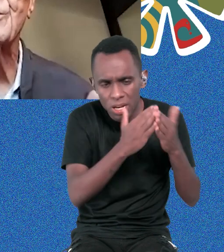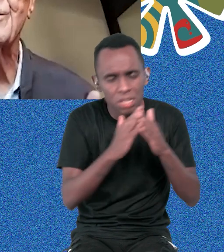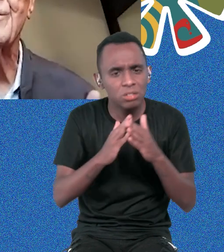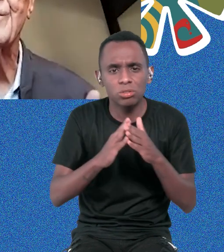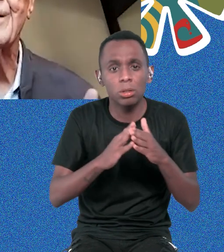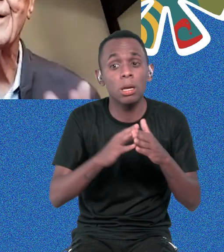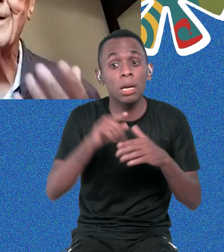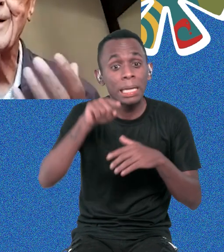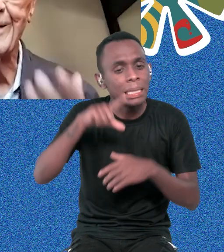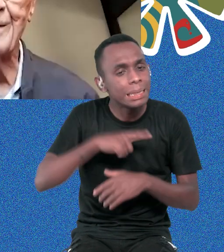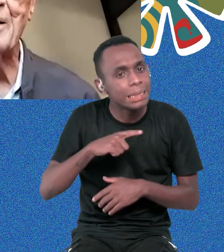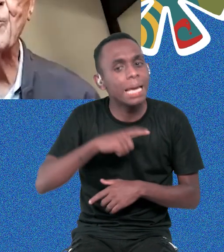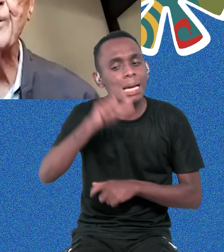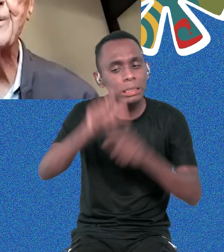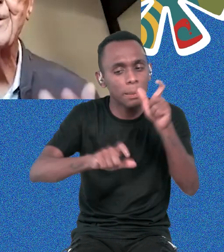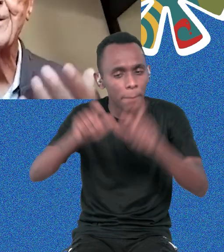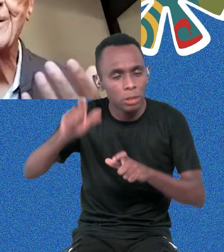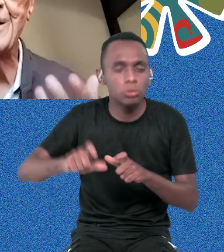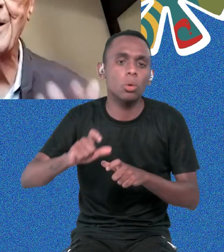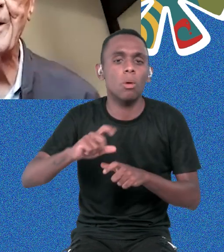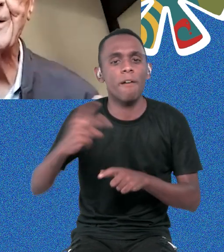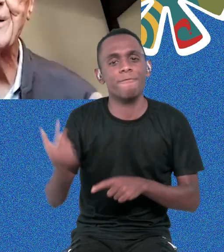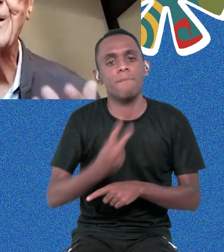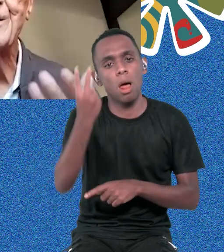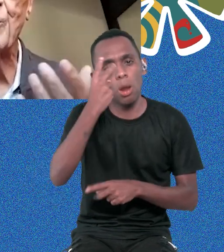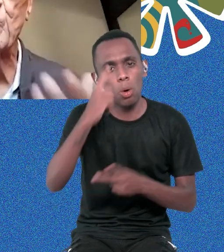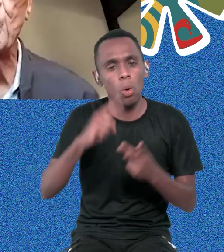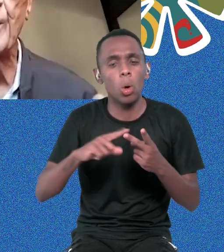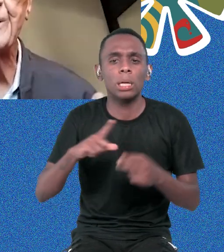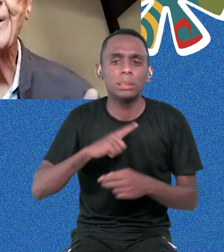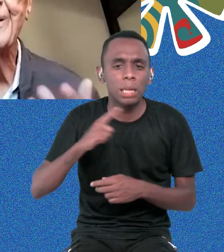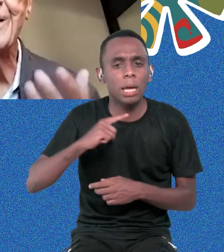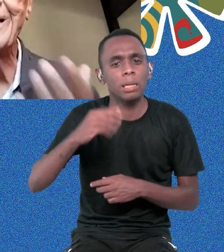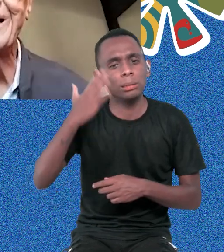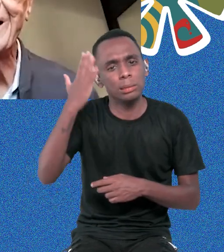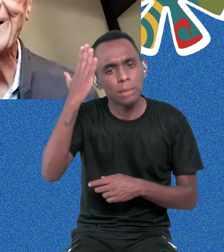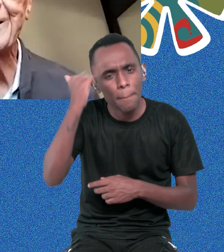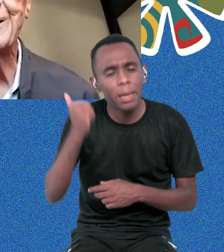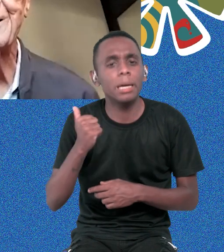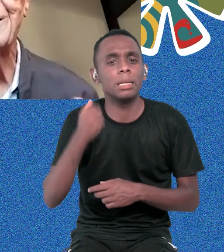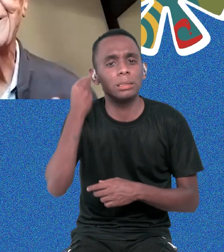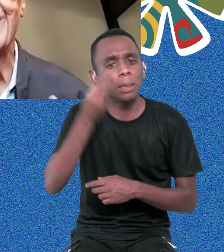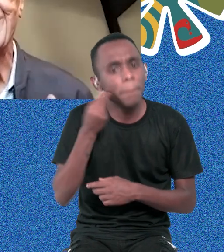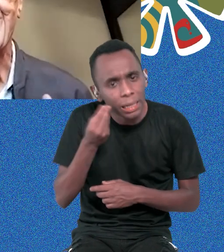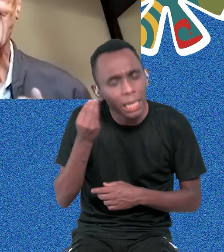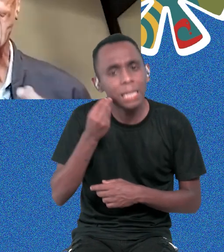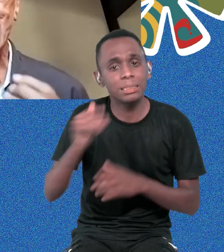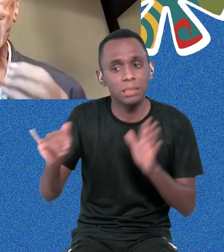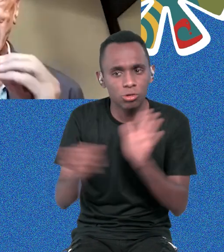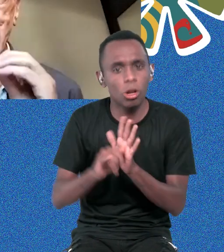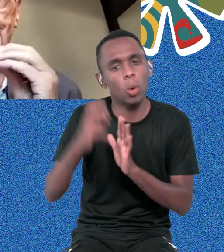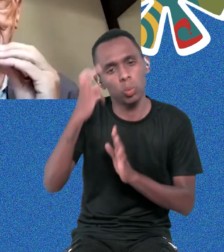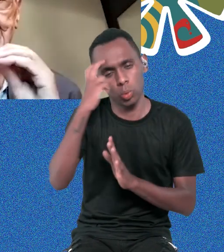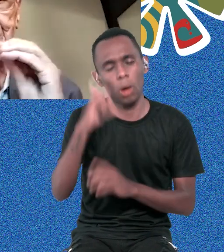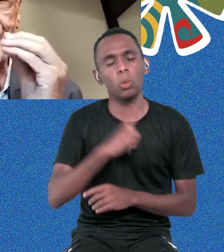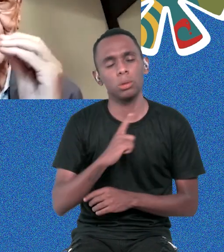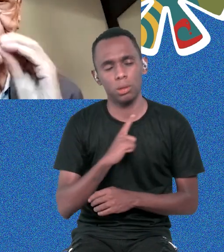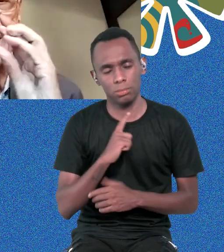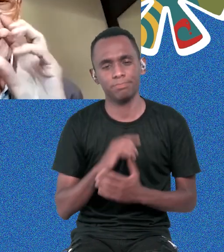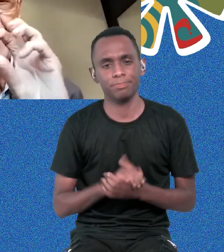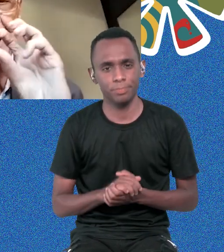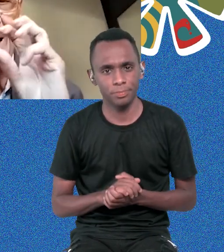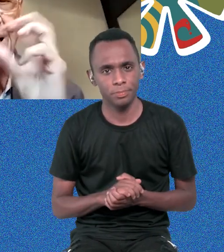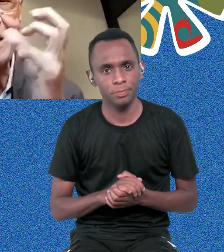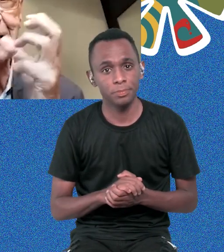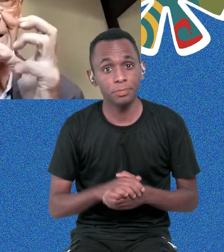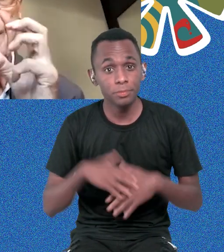sujeito de valores, de saberes, de culturas, de identidades. Tá? Então, esta me parece,